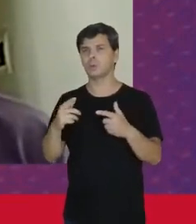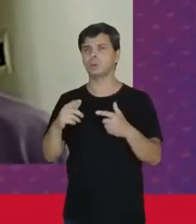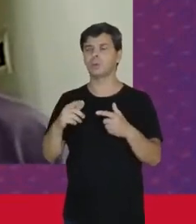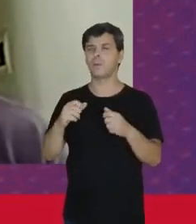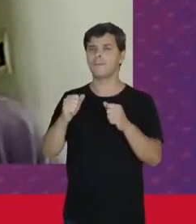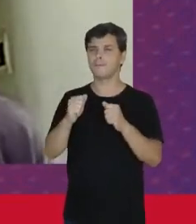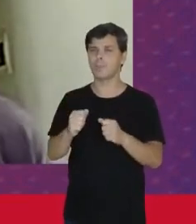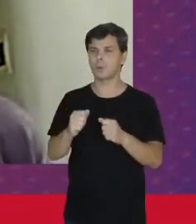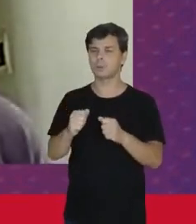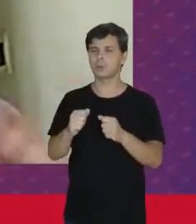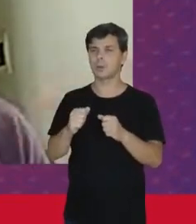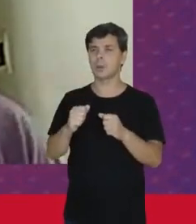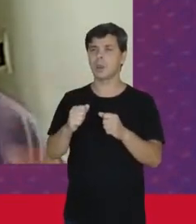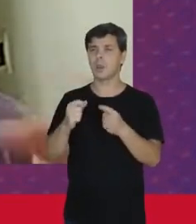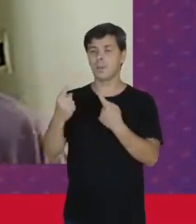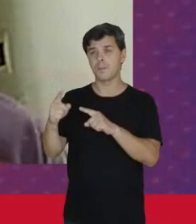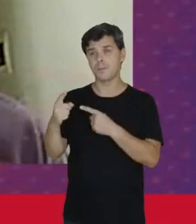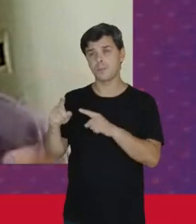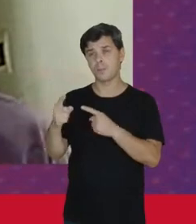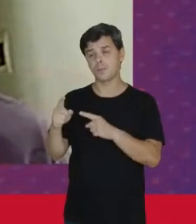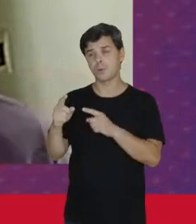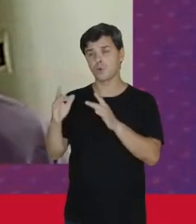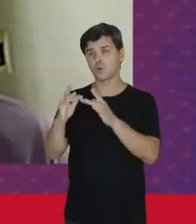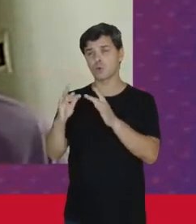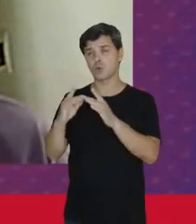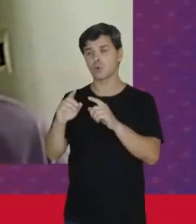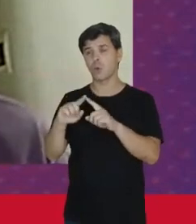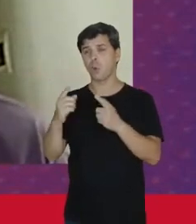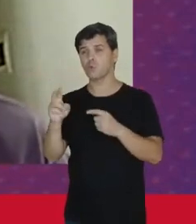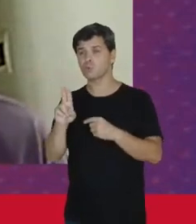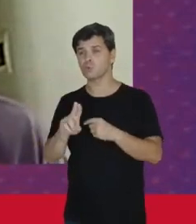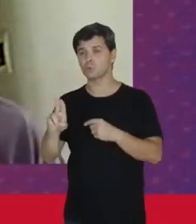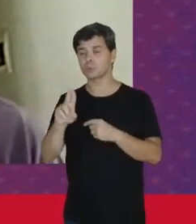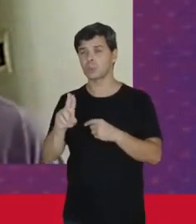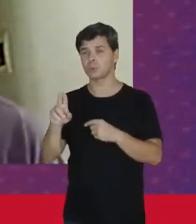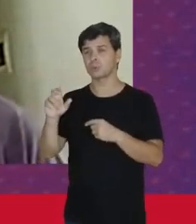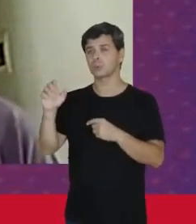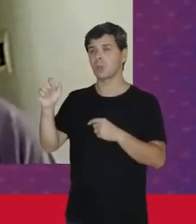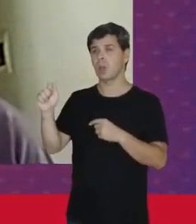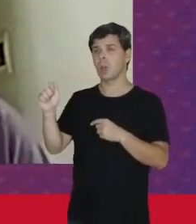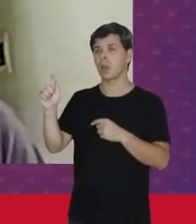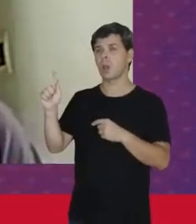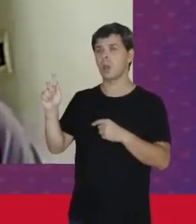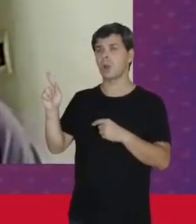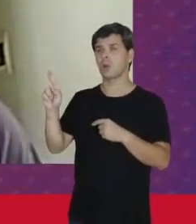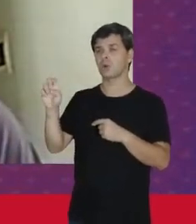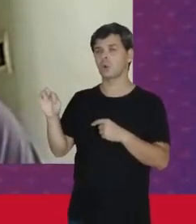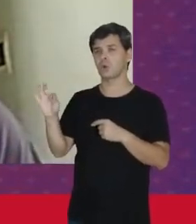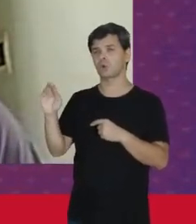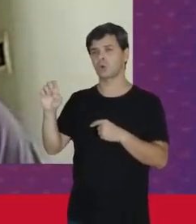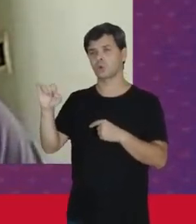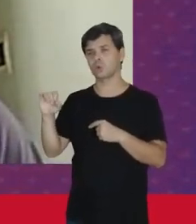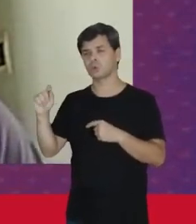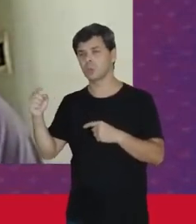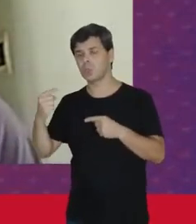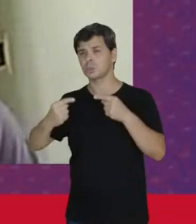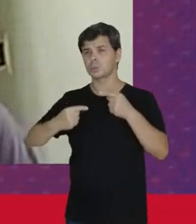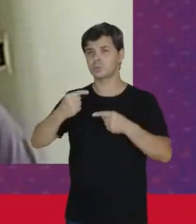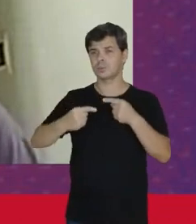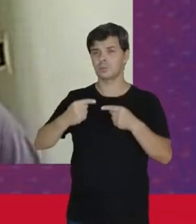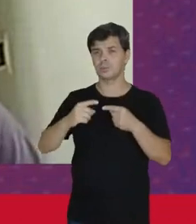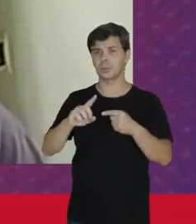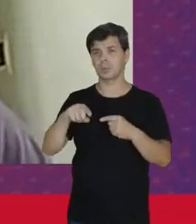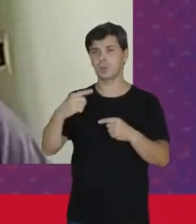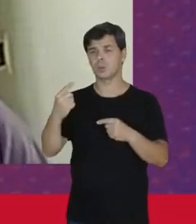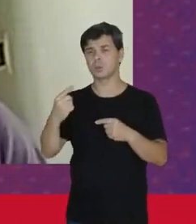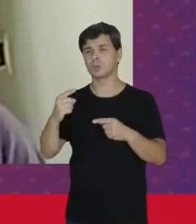que podem ser provocadas pelo contato ou uso direto desses agrotóxicos, né? Então, também tem essa discussão, e